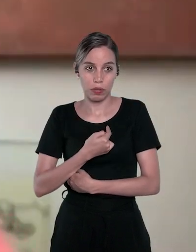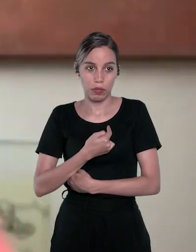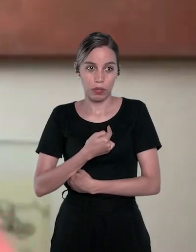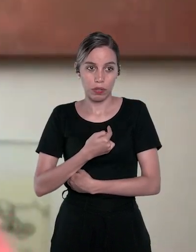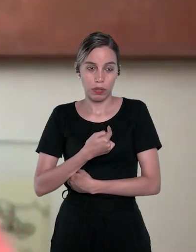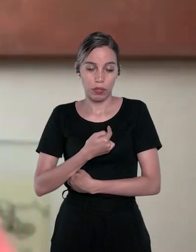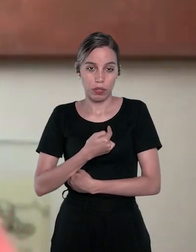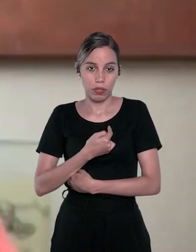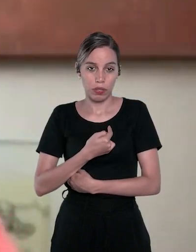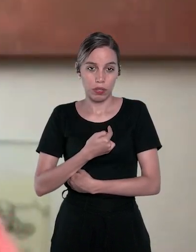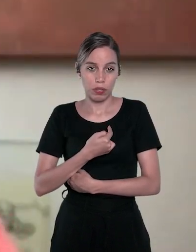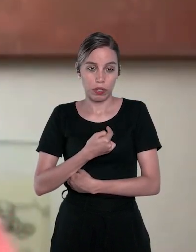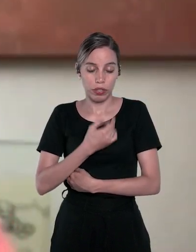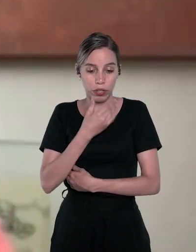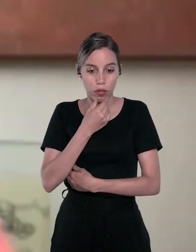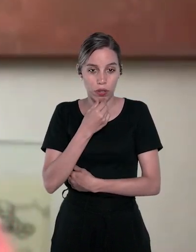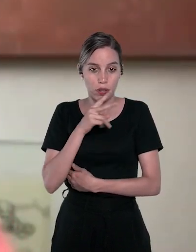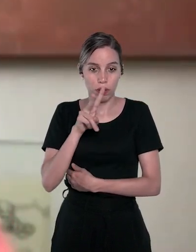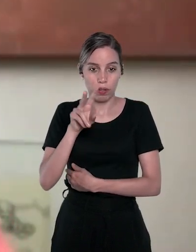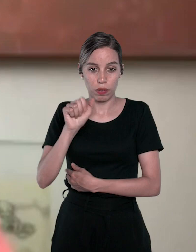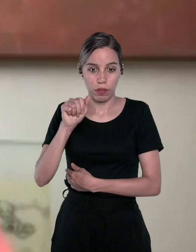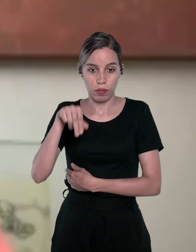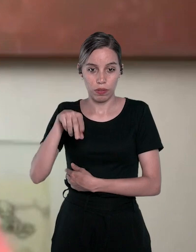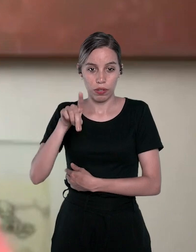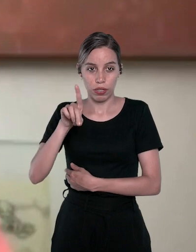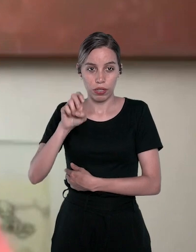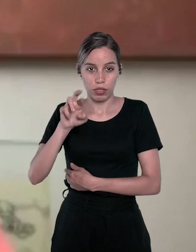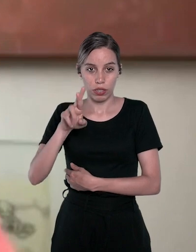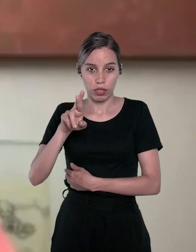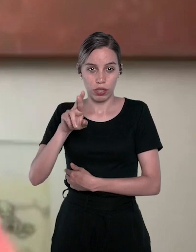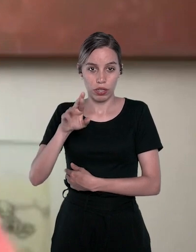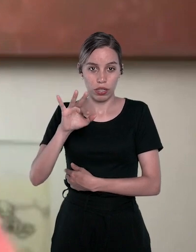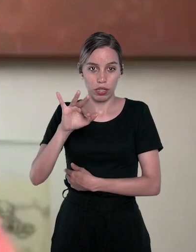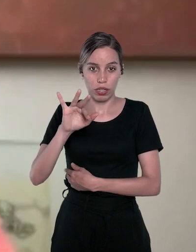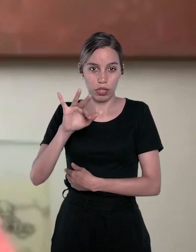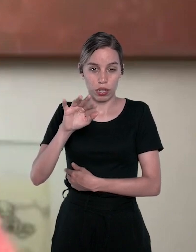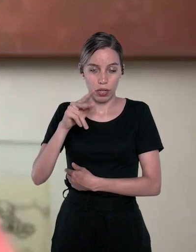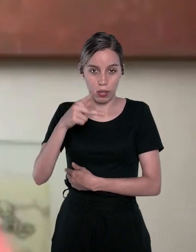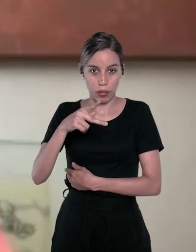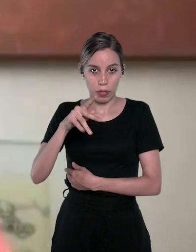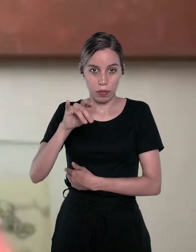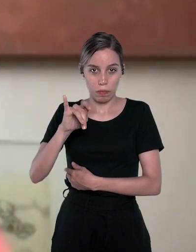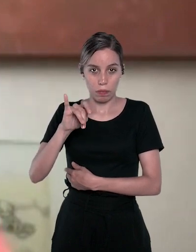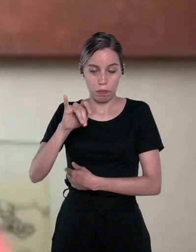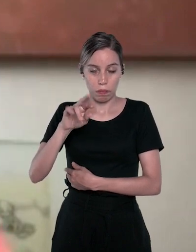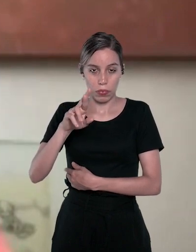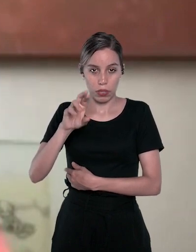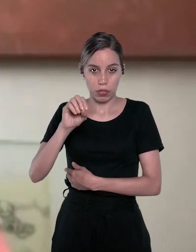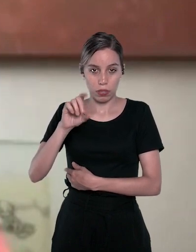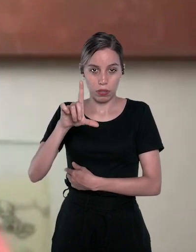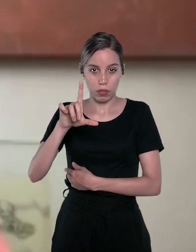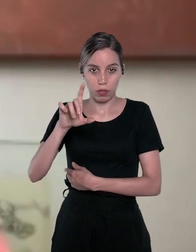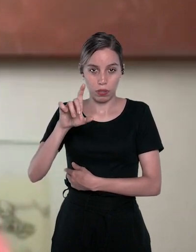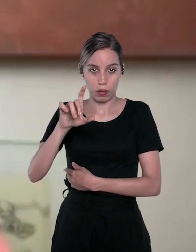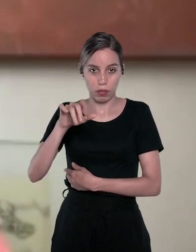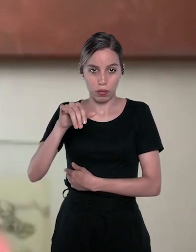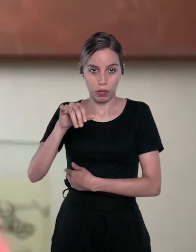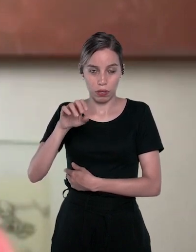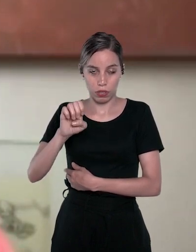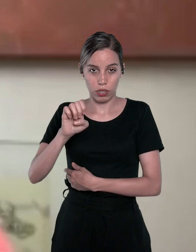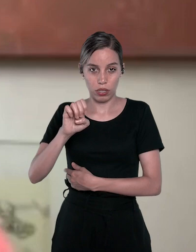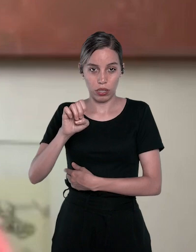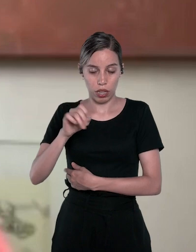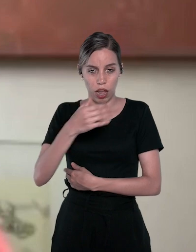Wander Piroli. O Wander Piroli é um jornalista e escritor